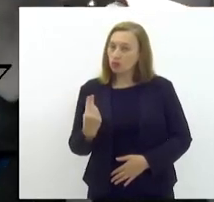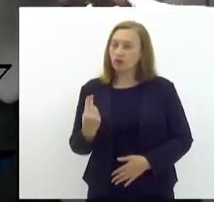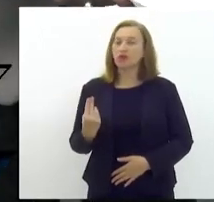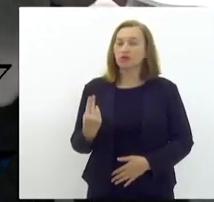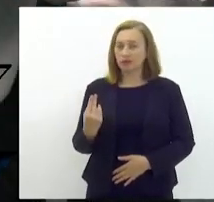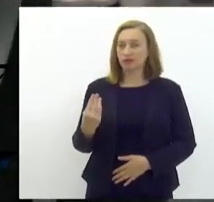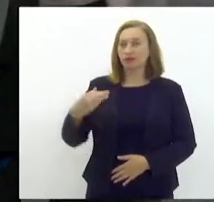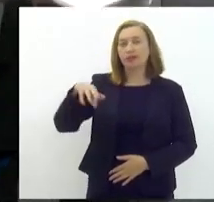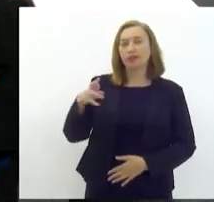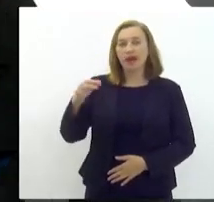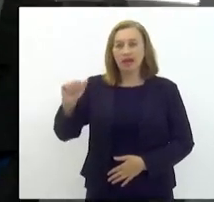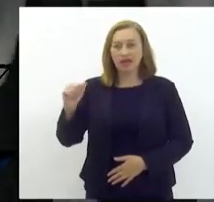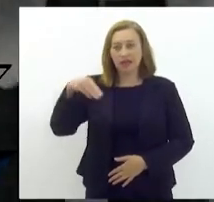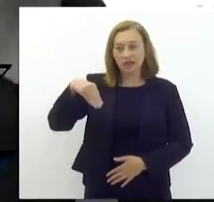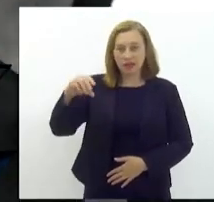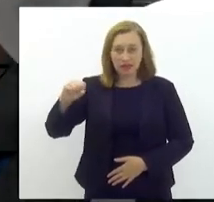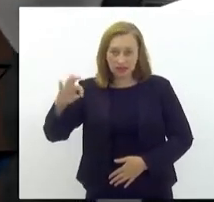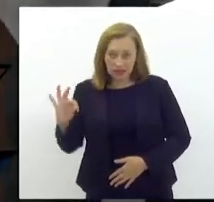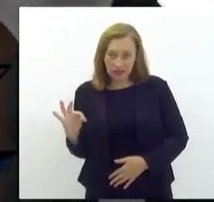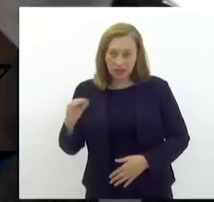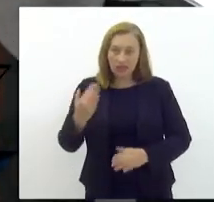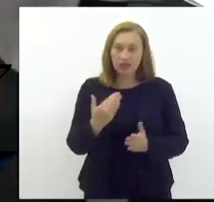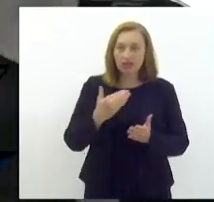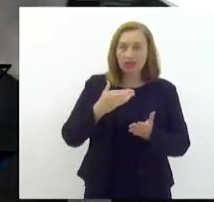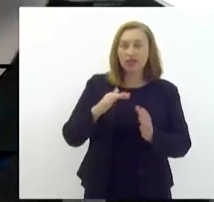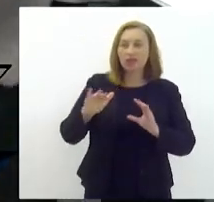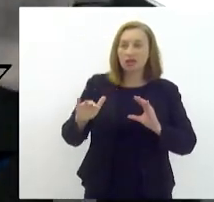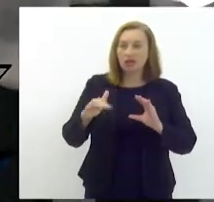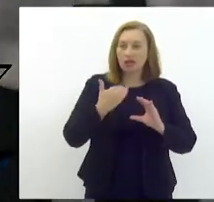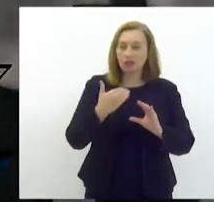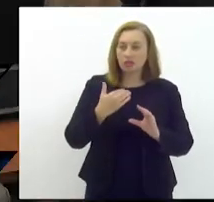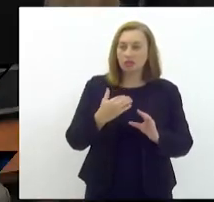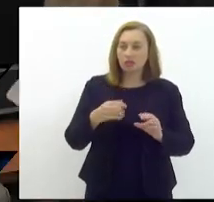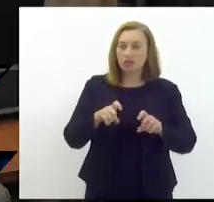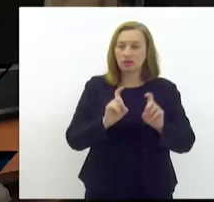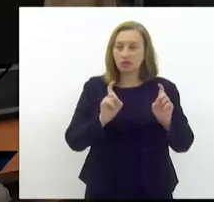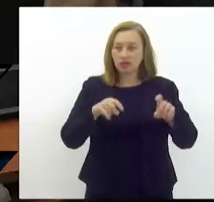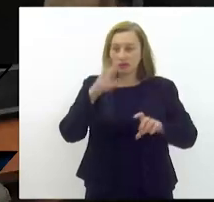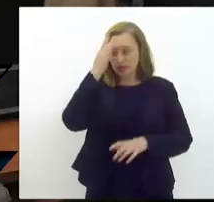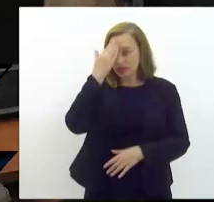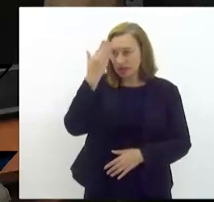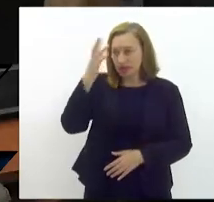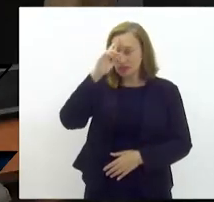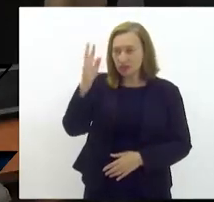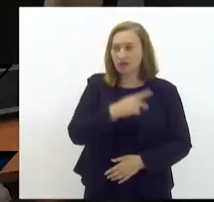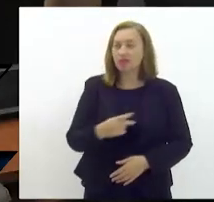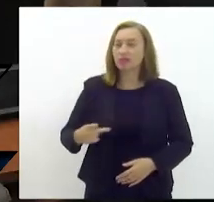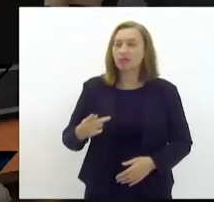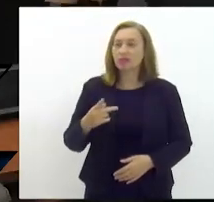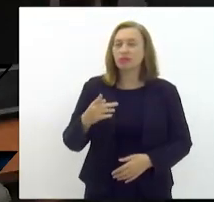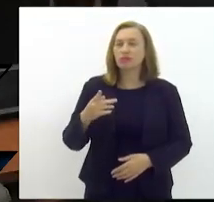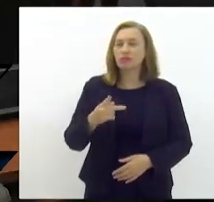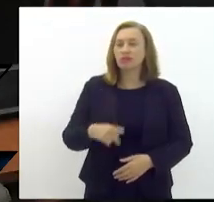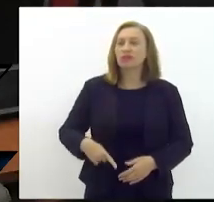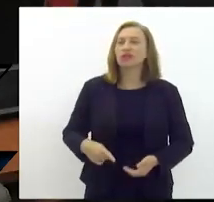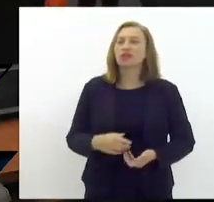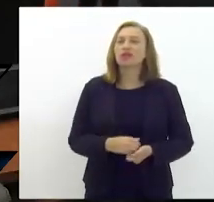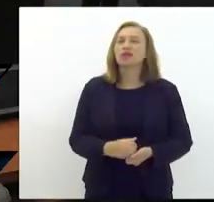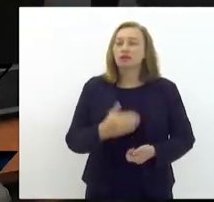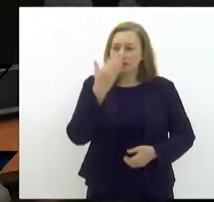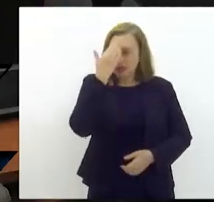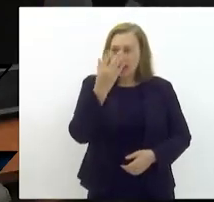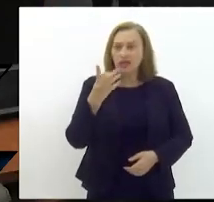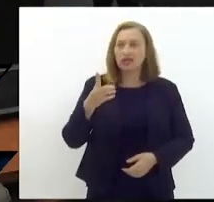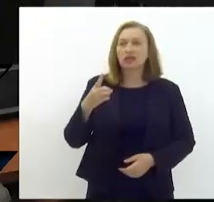deputada Mariana do MST Que encaminhou formalmente ao nosso gabinete Obrigada Deputado pela ordem Presidente deputada Érica